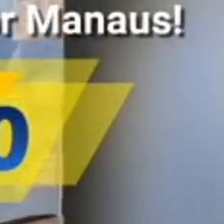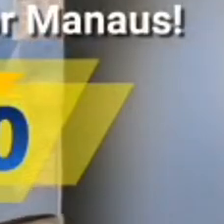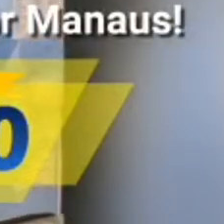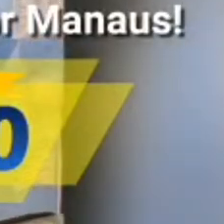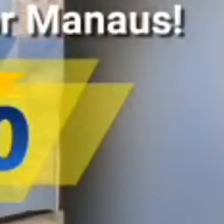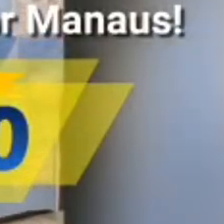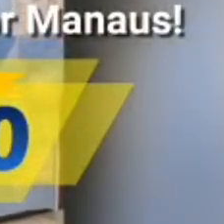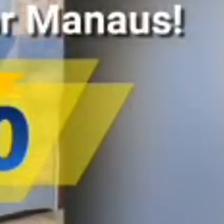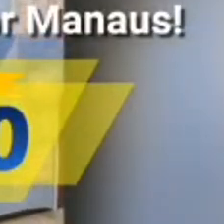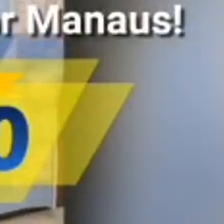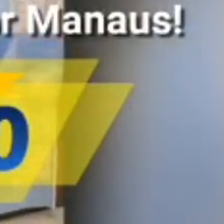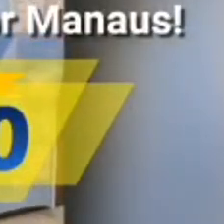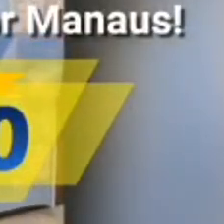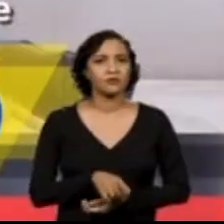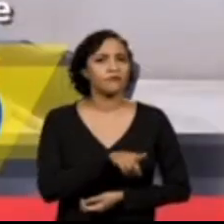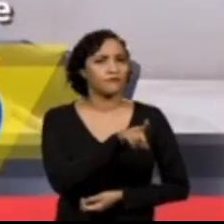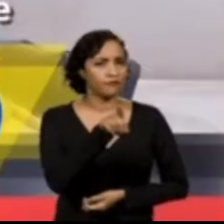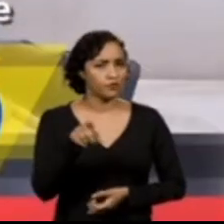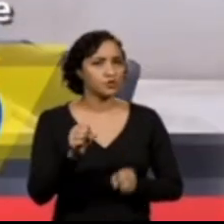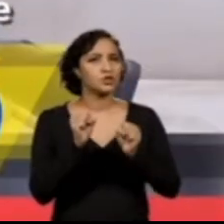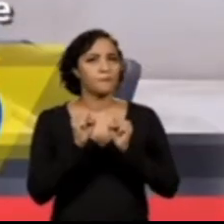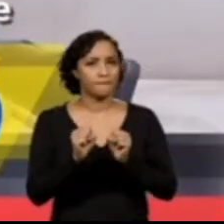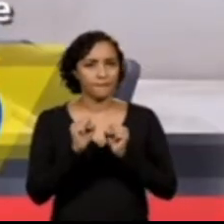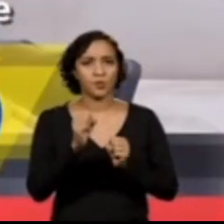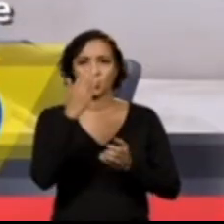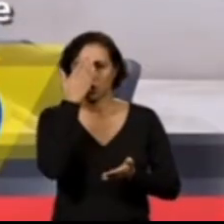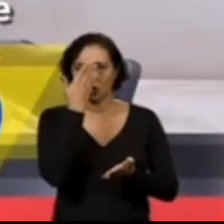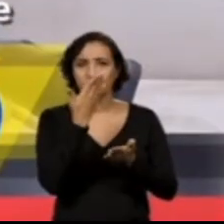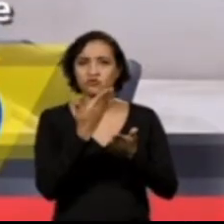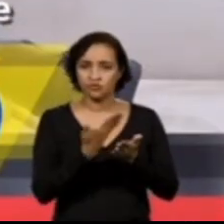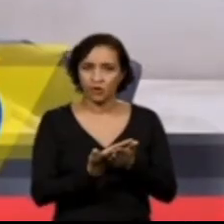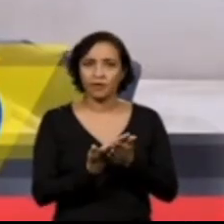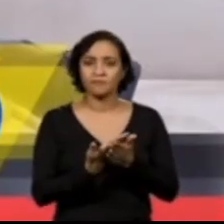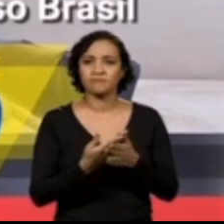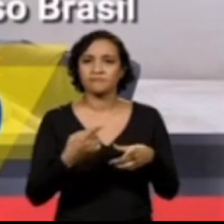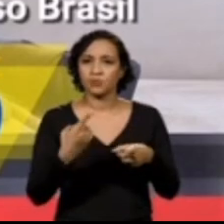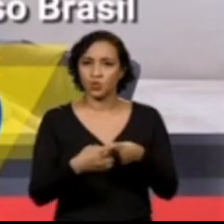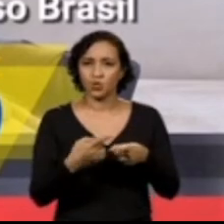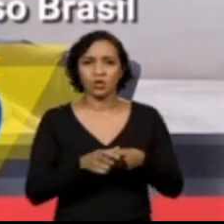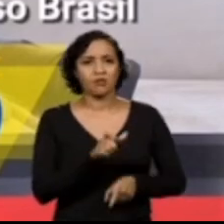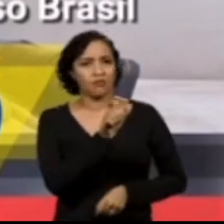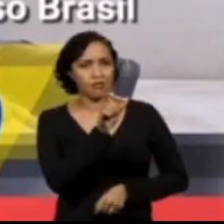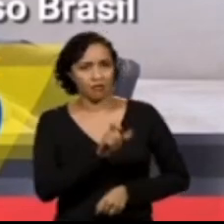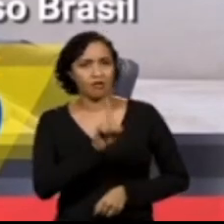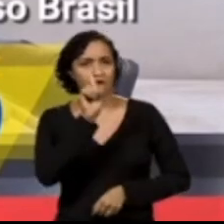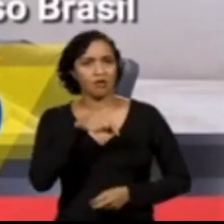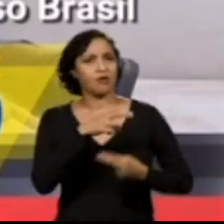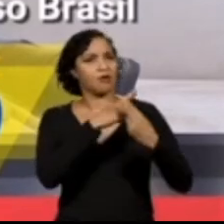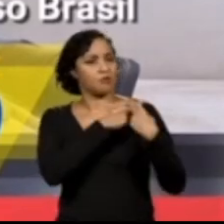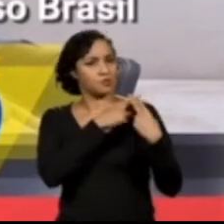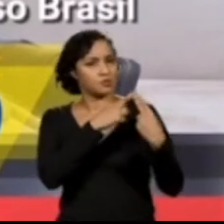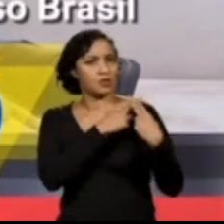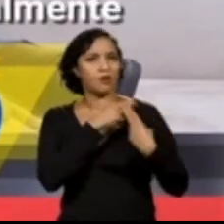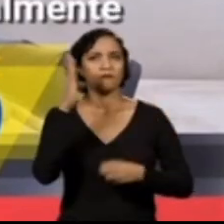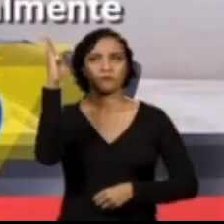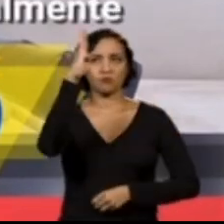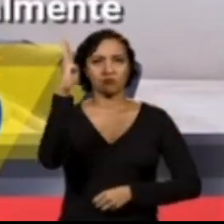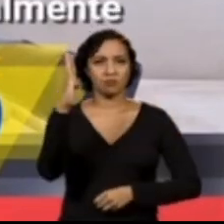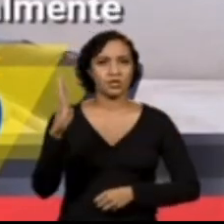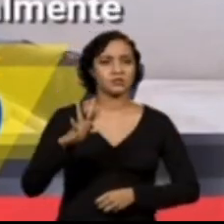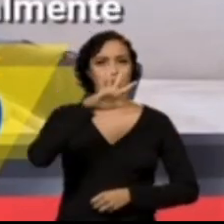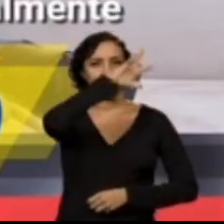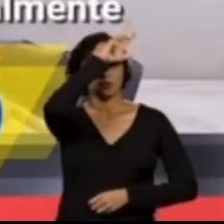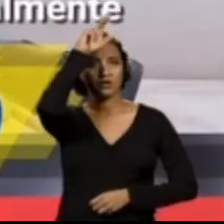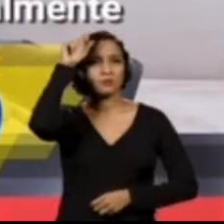candidato a vereador por Manaus. Vocês podem confiar no Ruiz porque é sim uma pessoa compromissada com o nosso Brasil